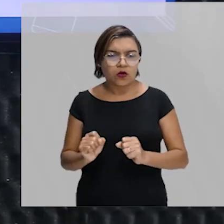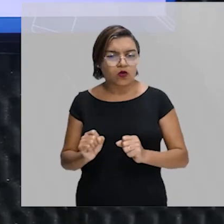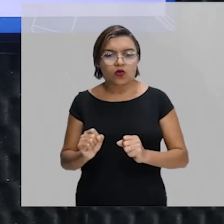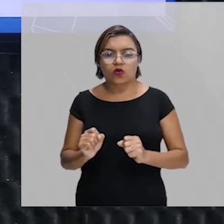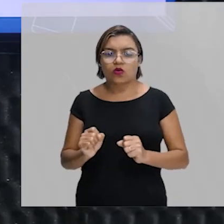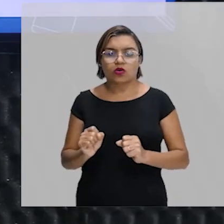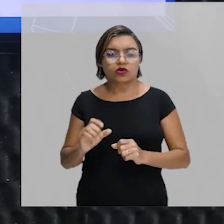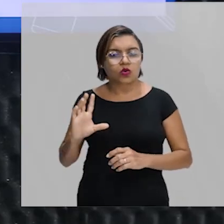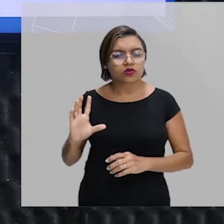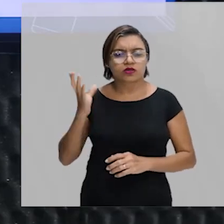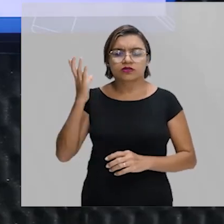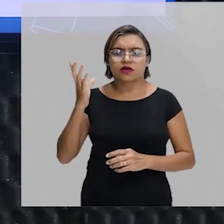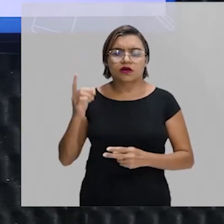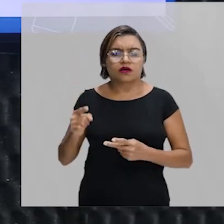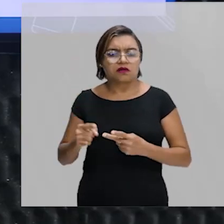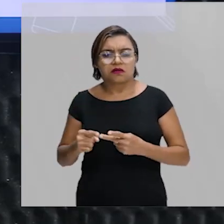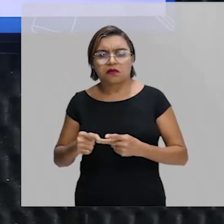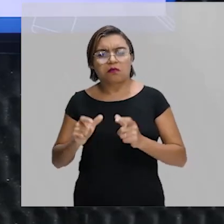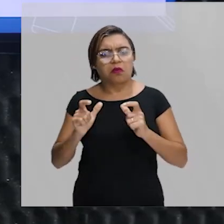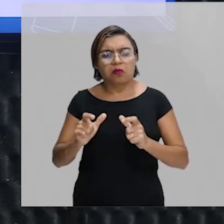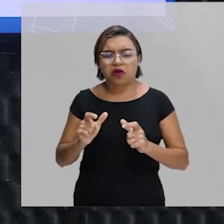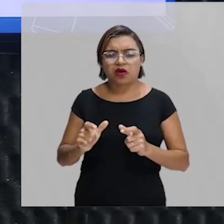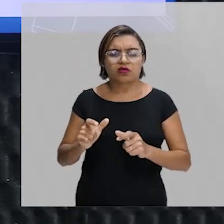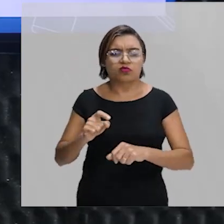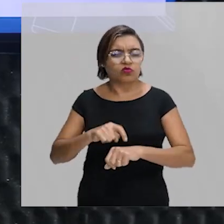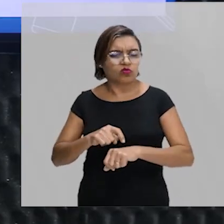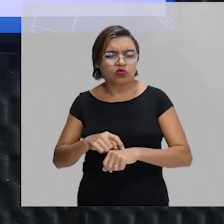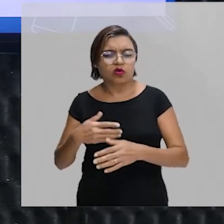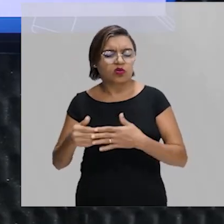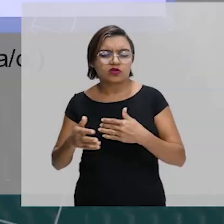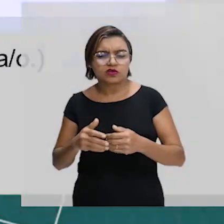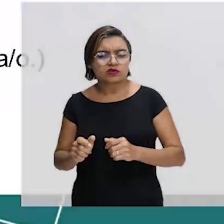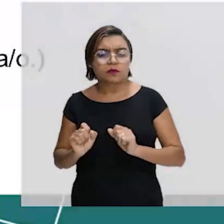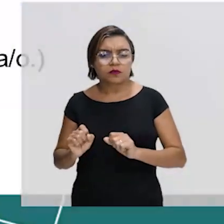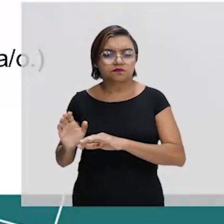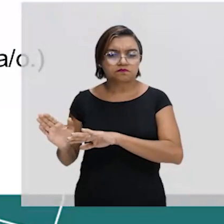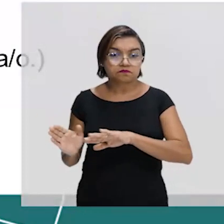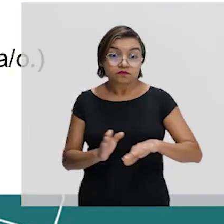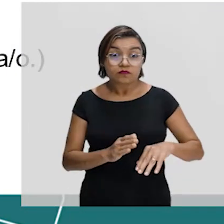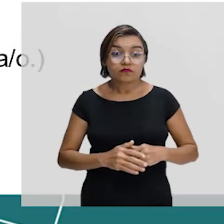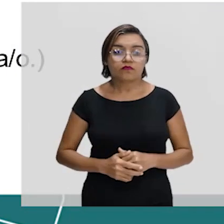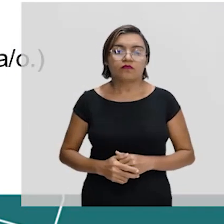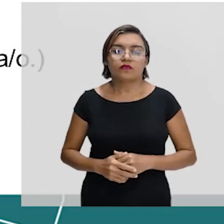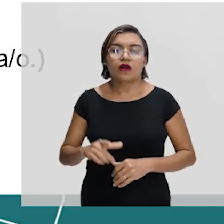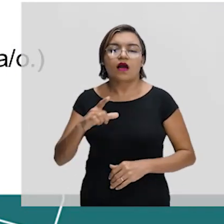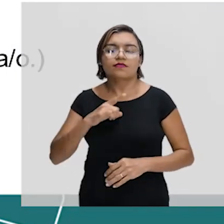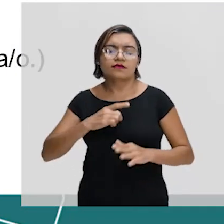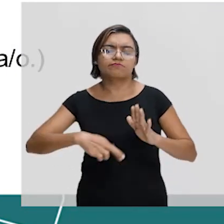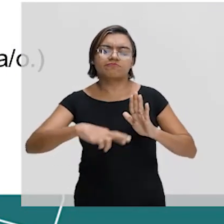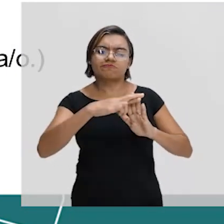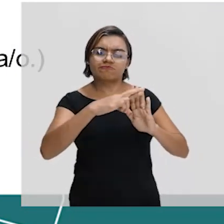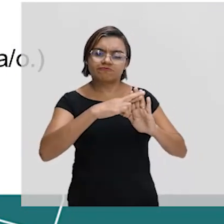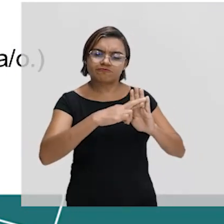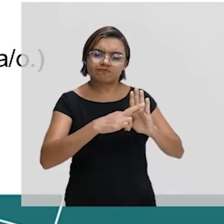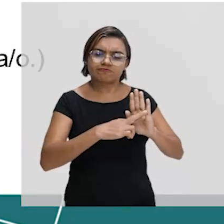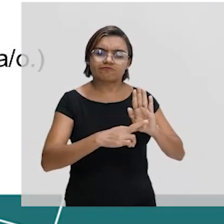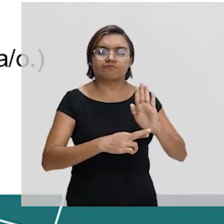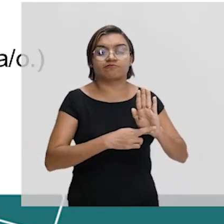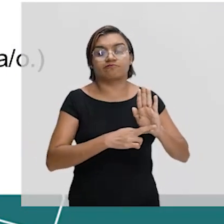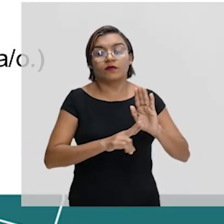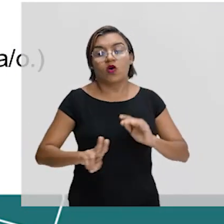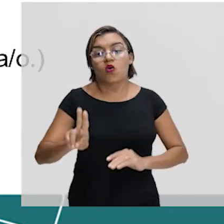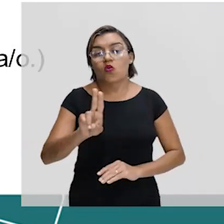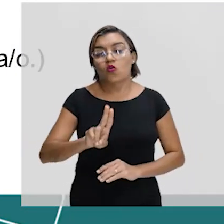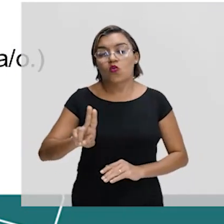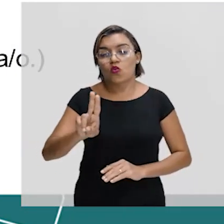passe, aconteça o que acontecer. Existem, mais um aqui, muitas regras para o uso do